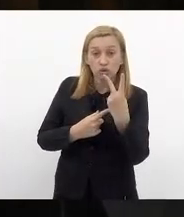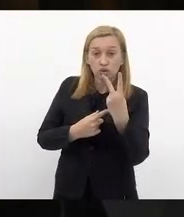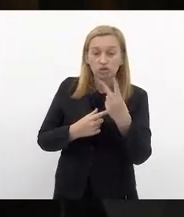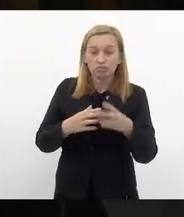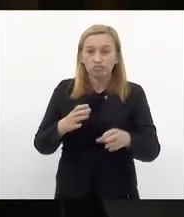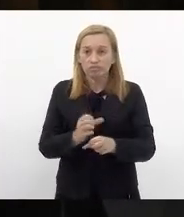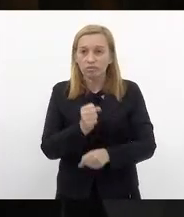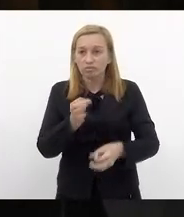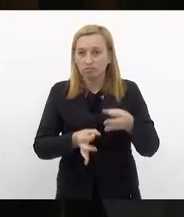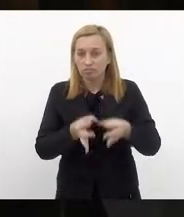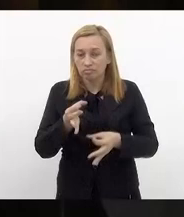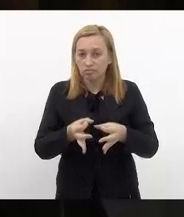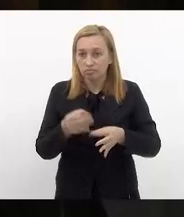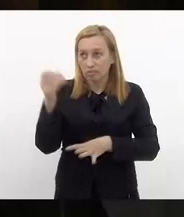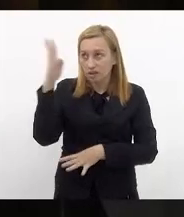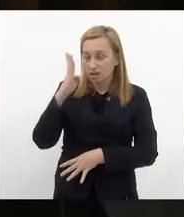brasileira.